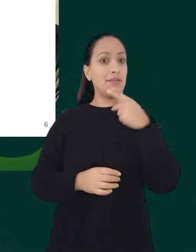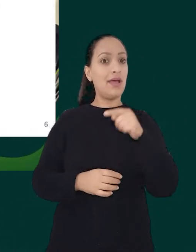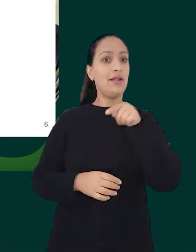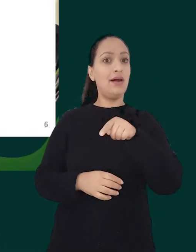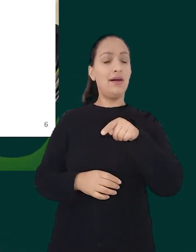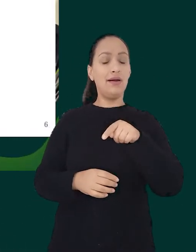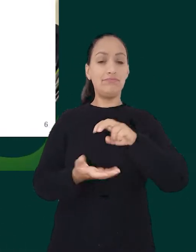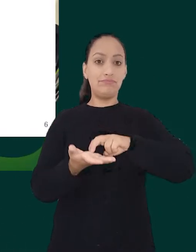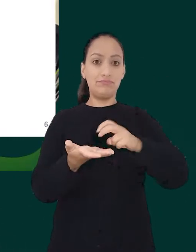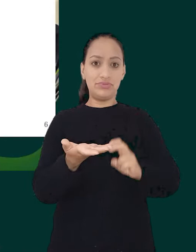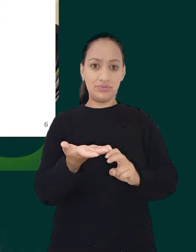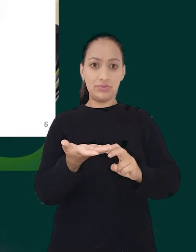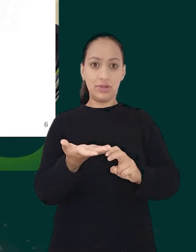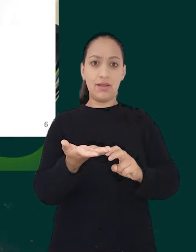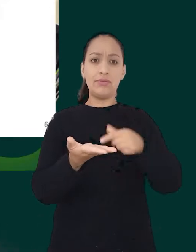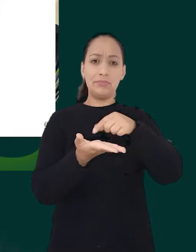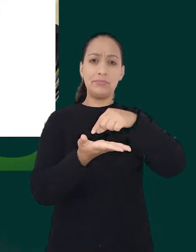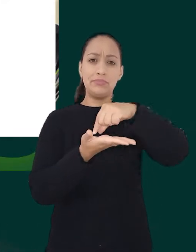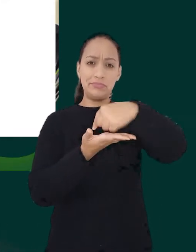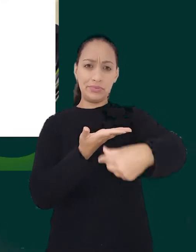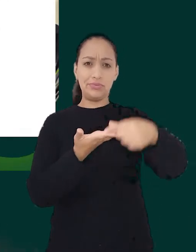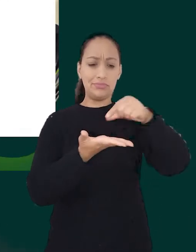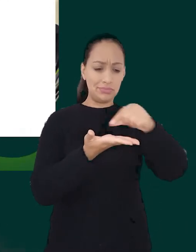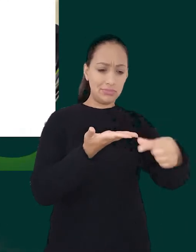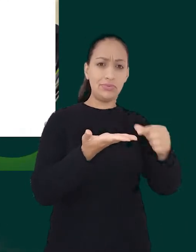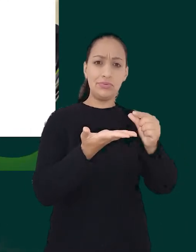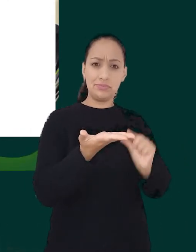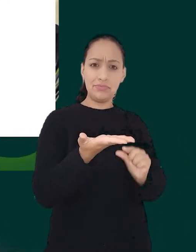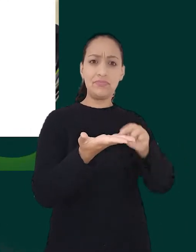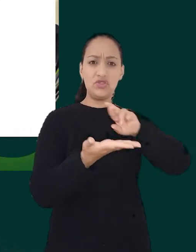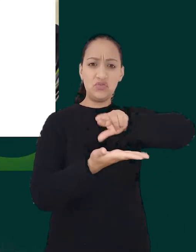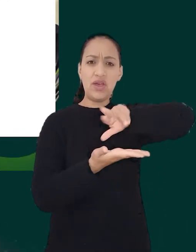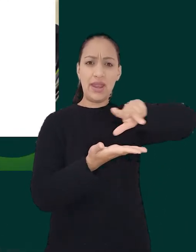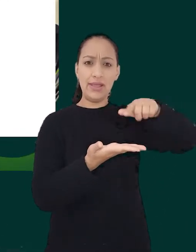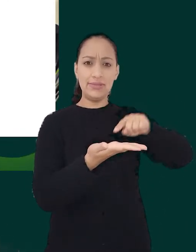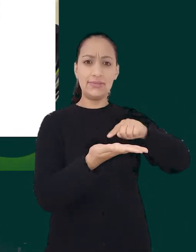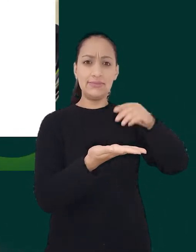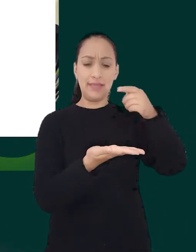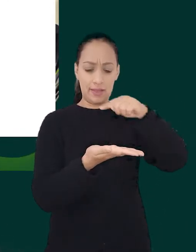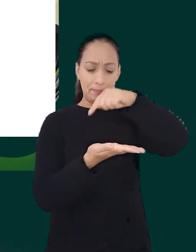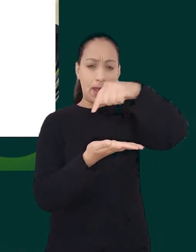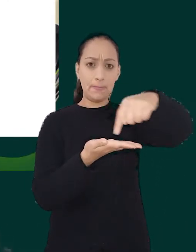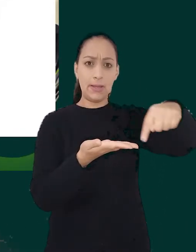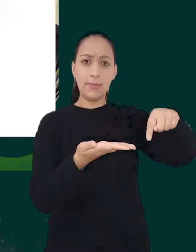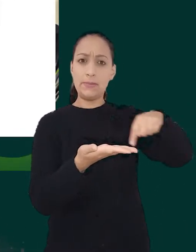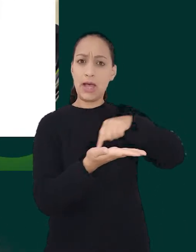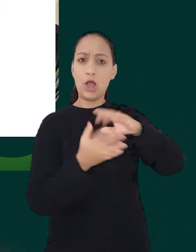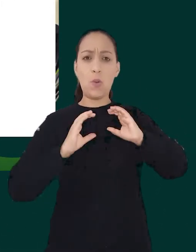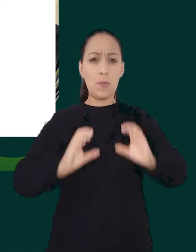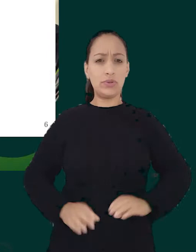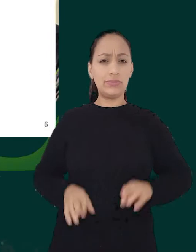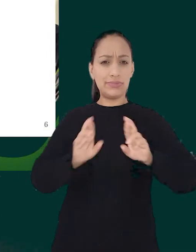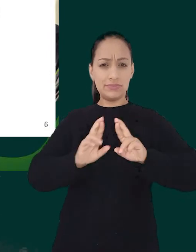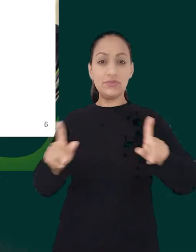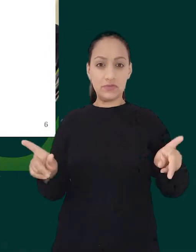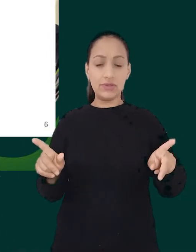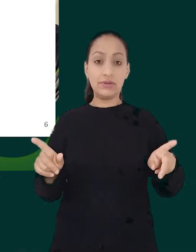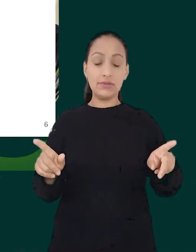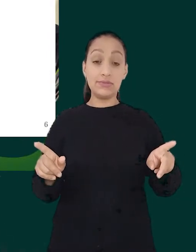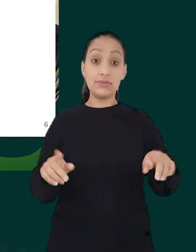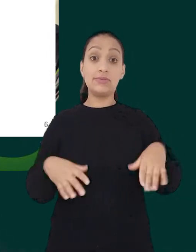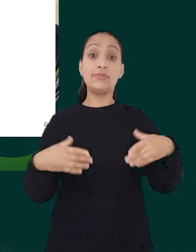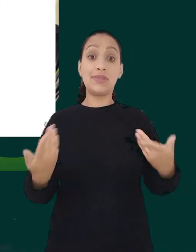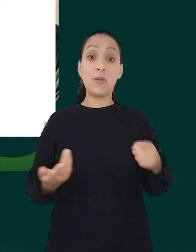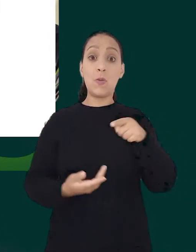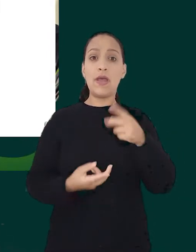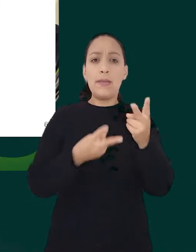cair. Conforme foi caindo mais vezes, de ângulos diferentes, com comportamentos da bolinha diferente, ele